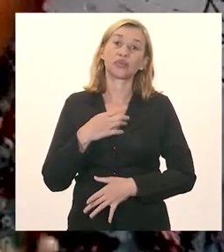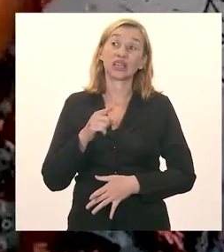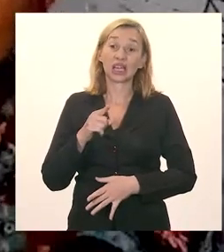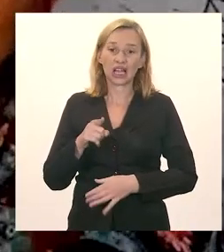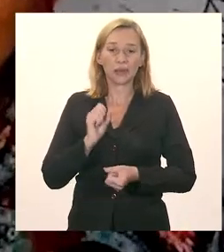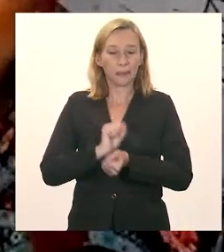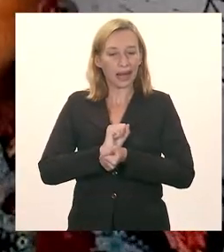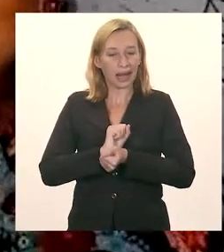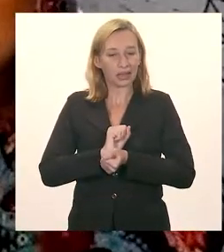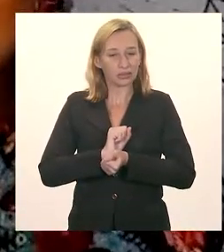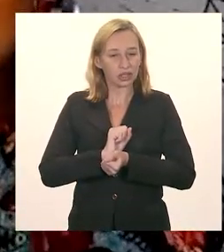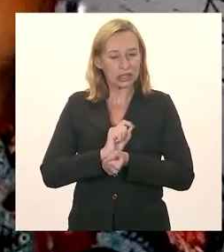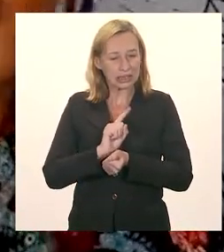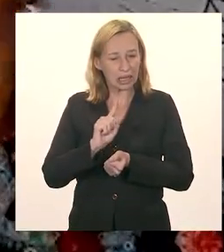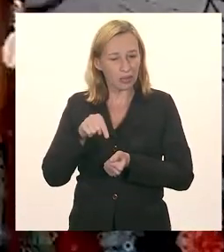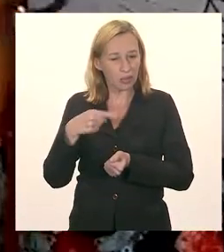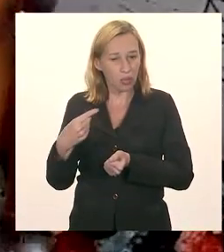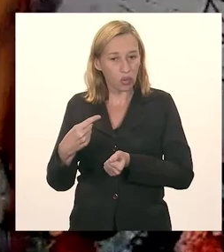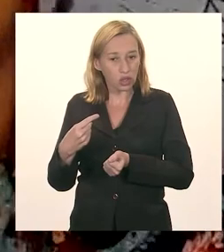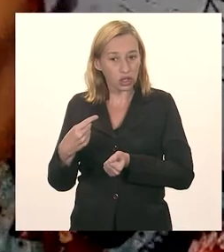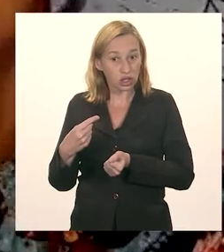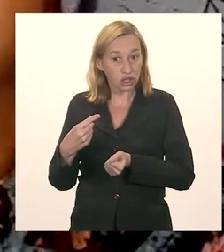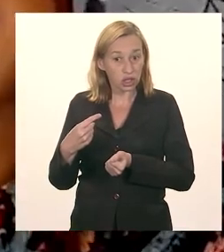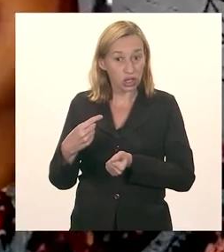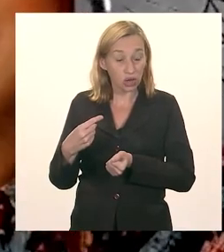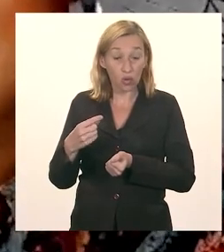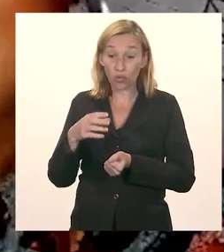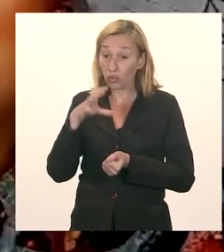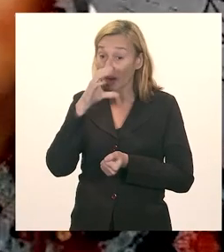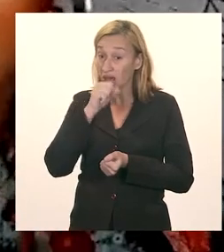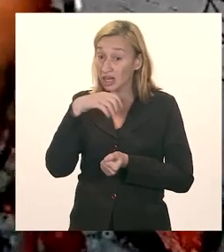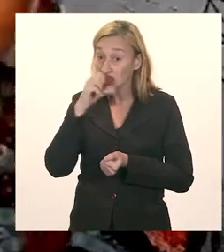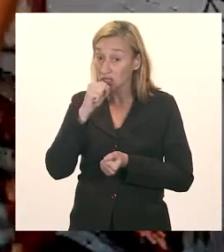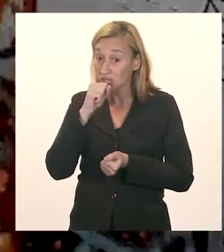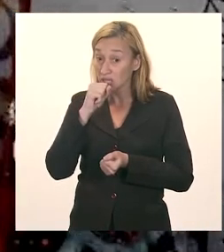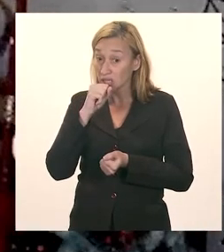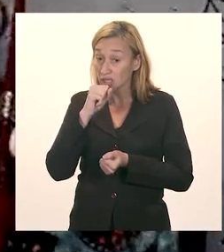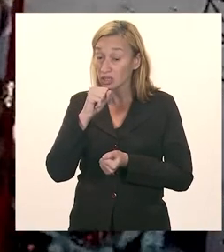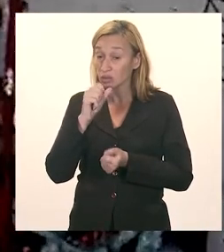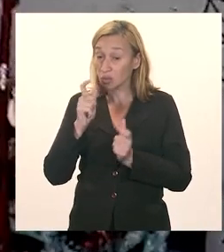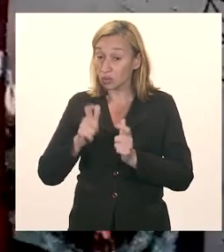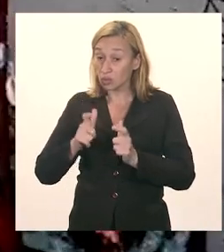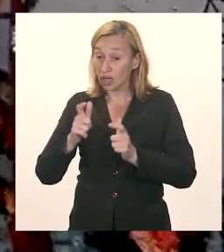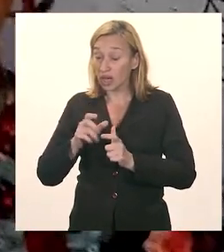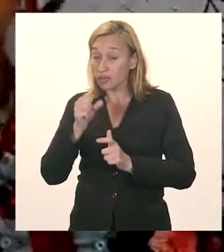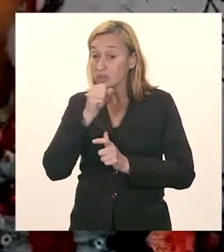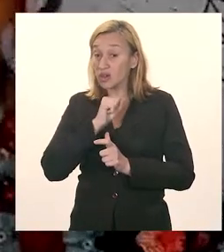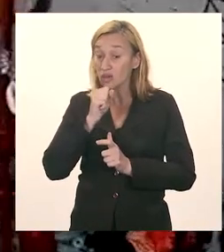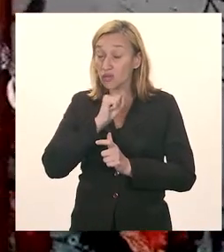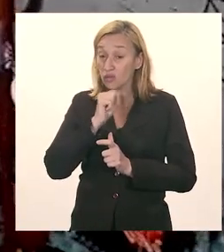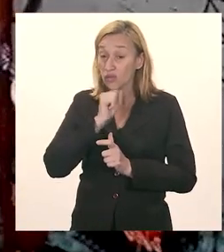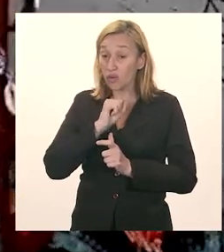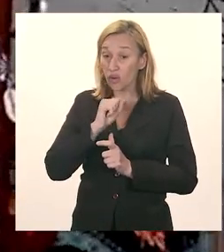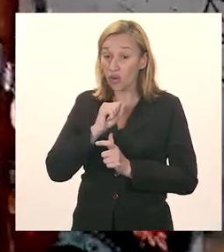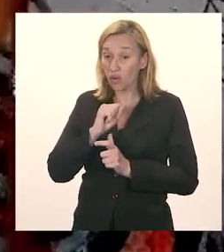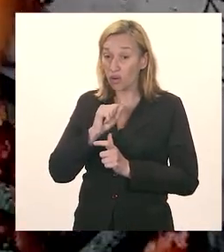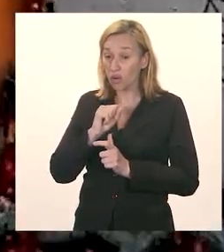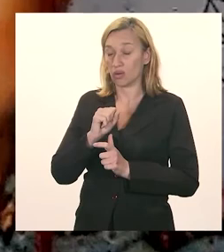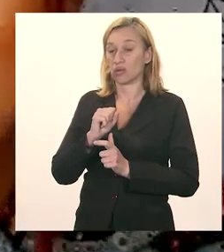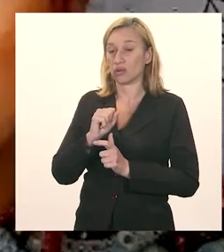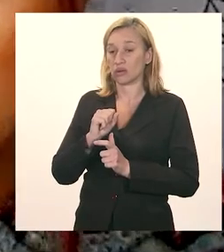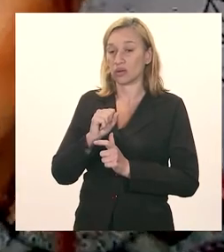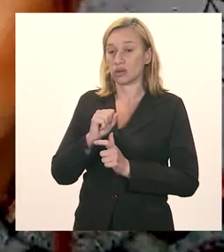e ficou ali paradinho. Quando eu fui para Laranjeiras, E a minha avó, por parte de mãe, sempre me levava.